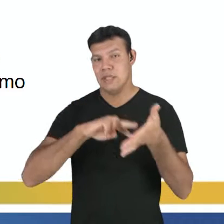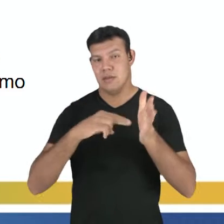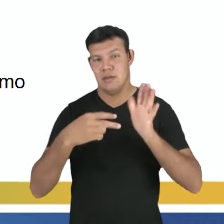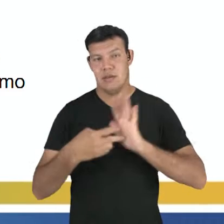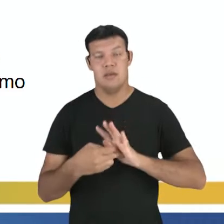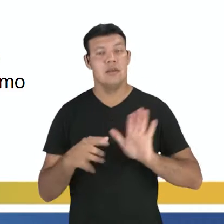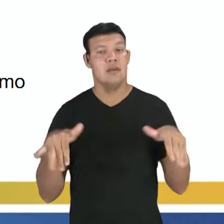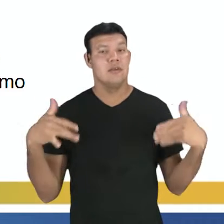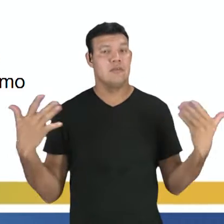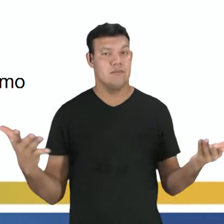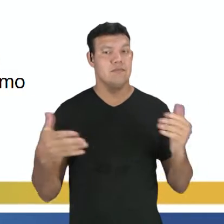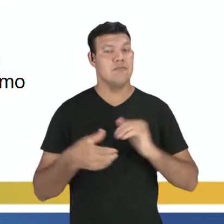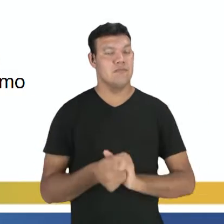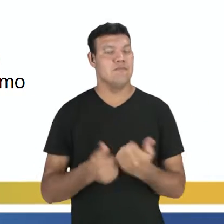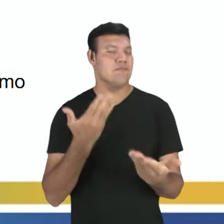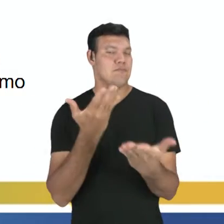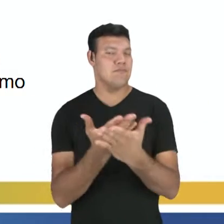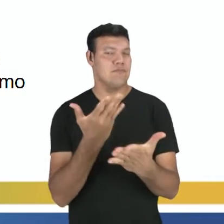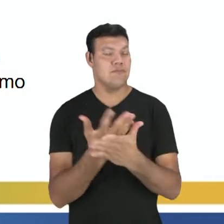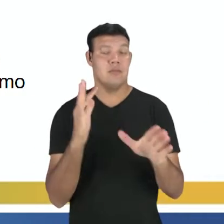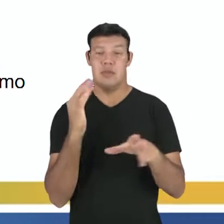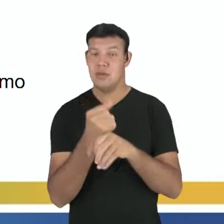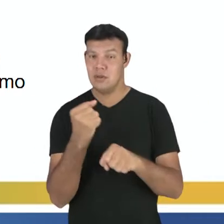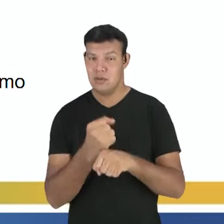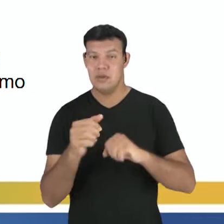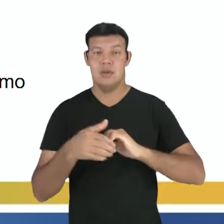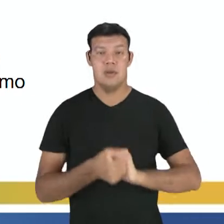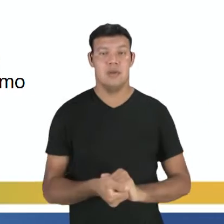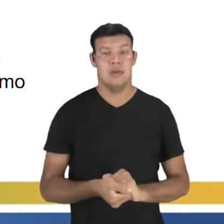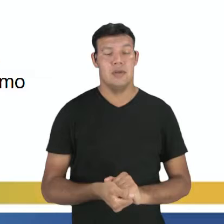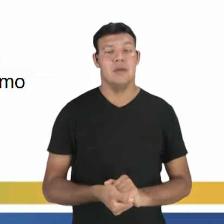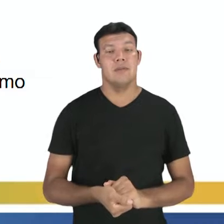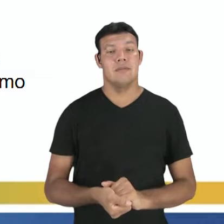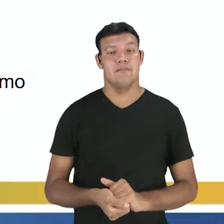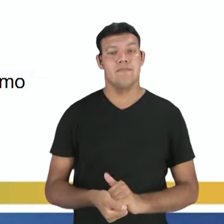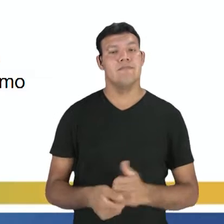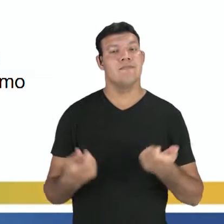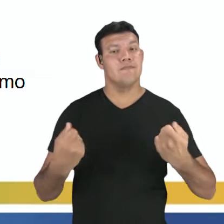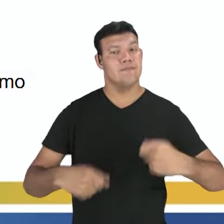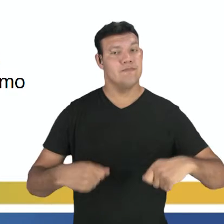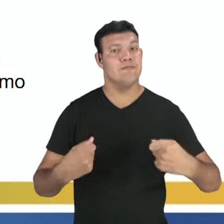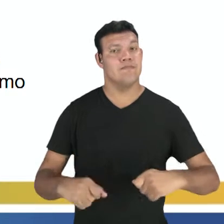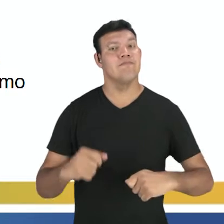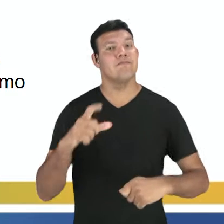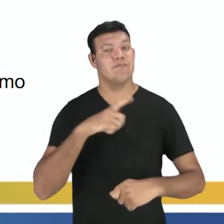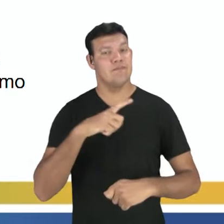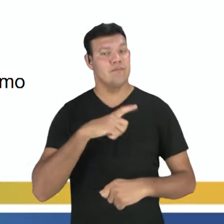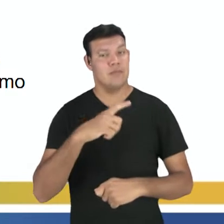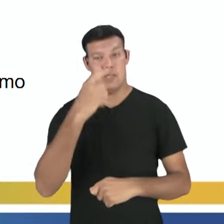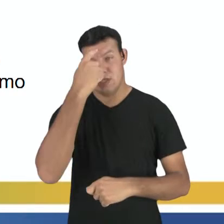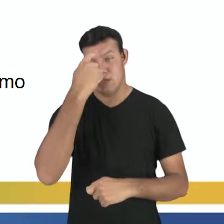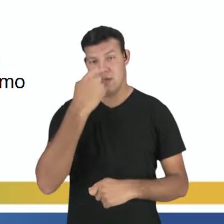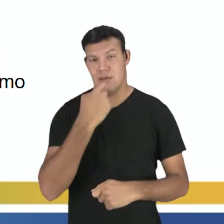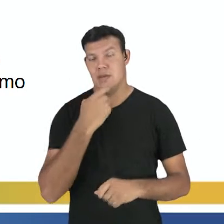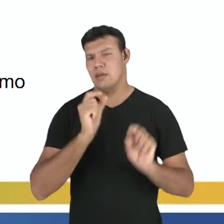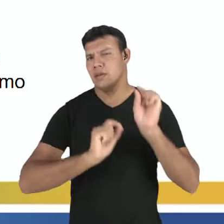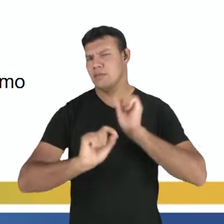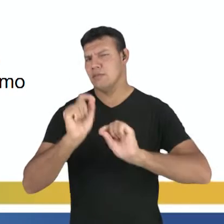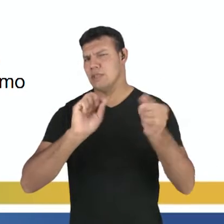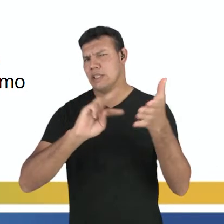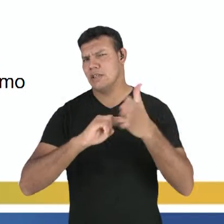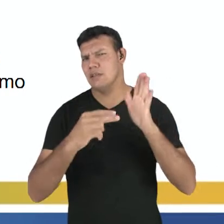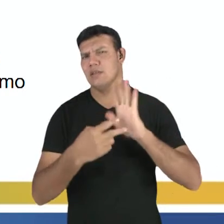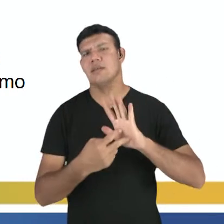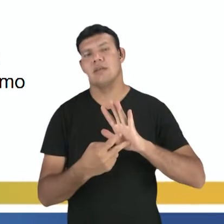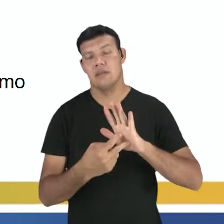a gente vai trabalhar, por exemplo, uns cálculos e a gente tem que ter uma imagem, tá? Essa imagem